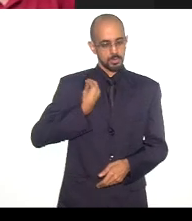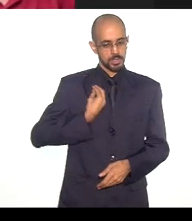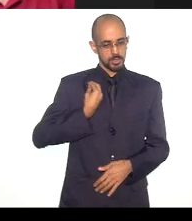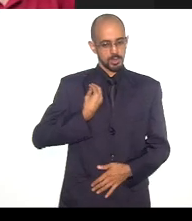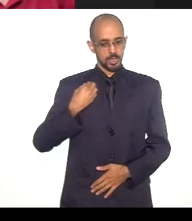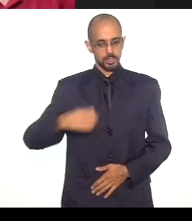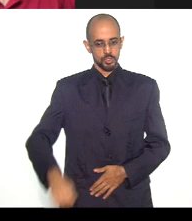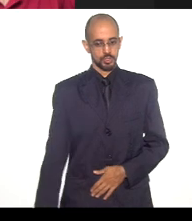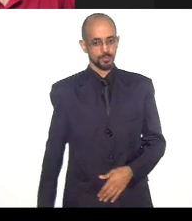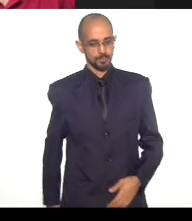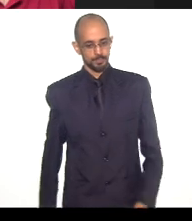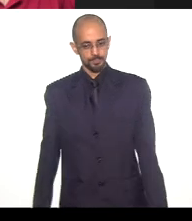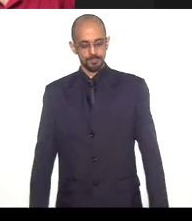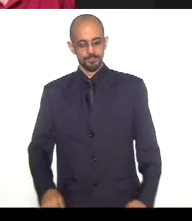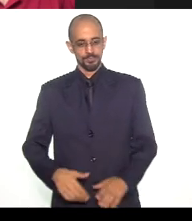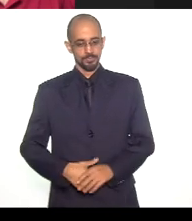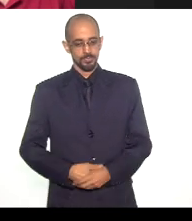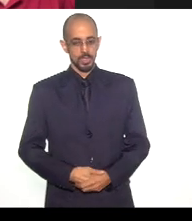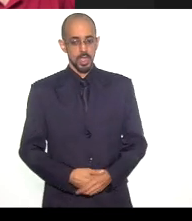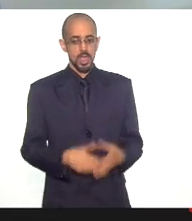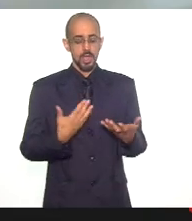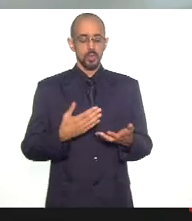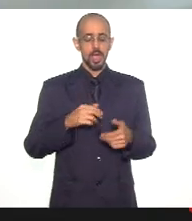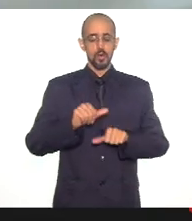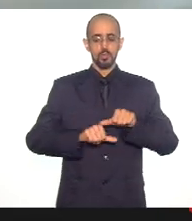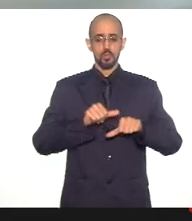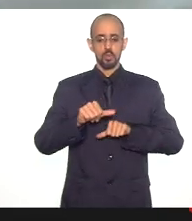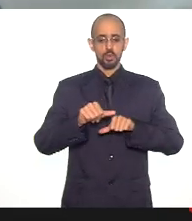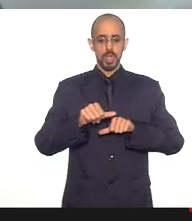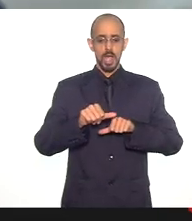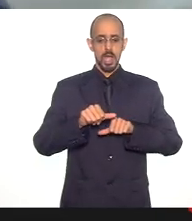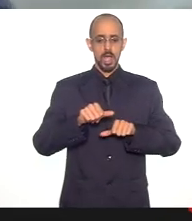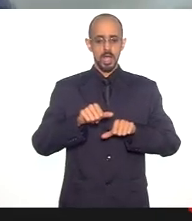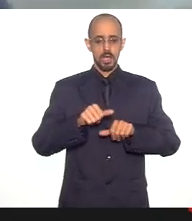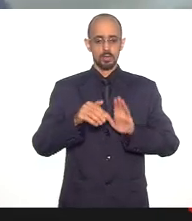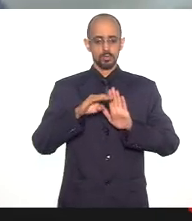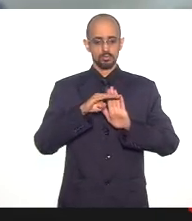Eu queria primeiro fazer aqui uma pequena inversão e